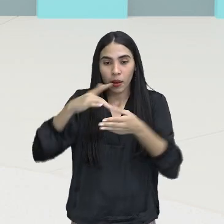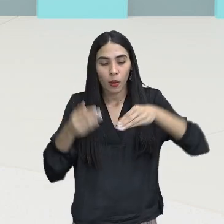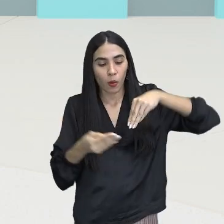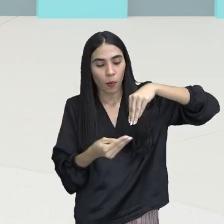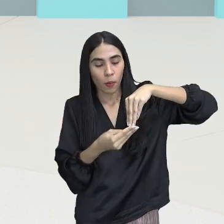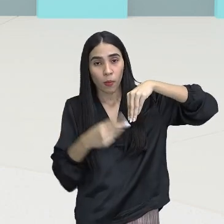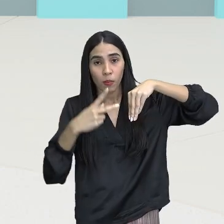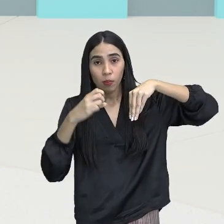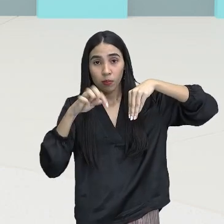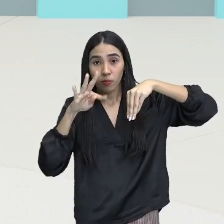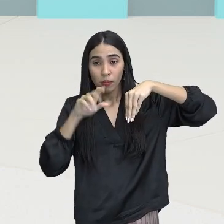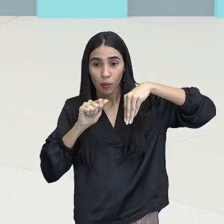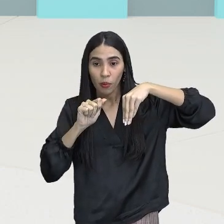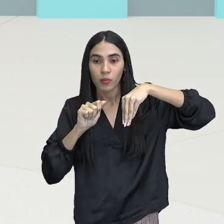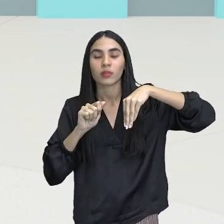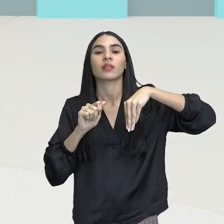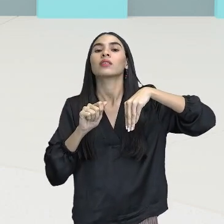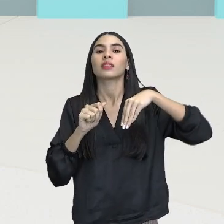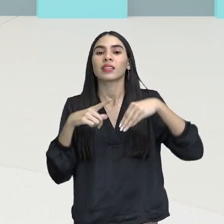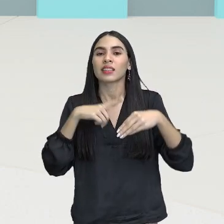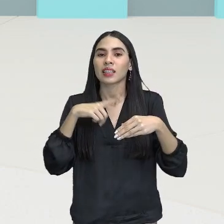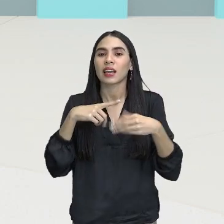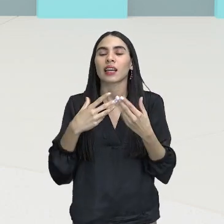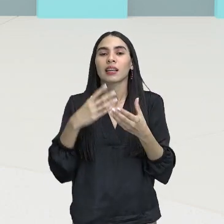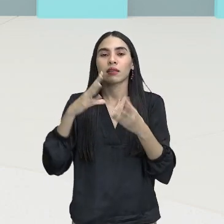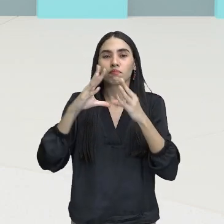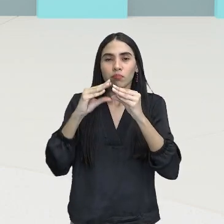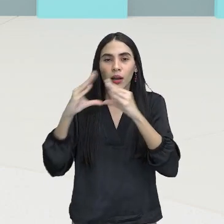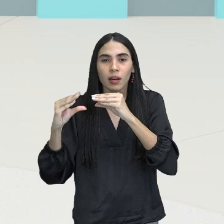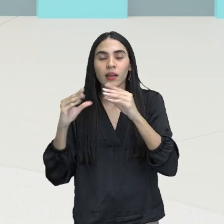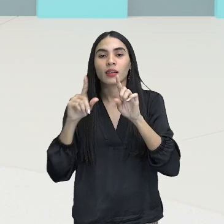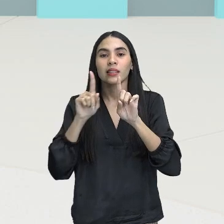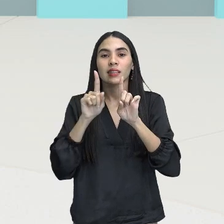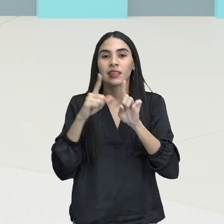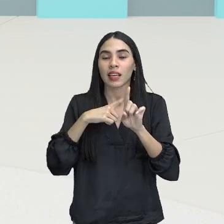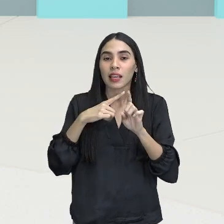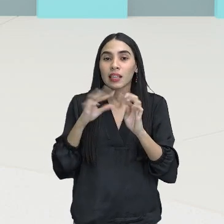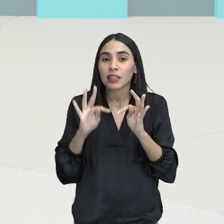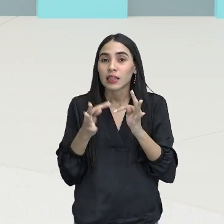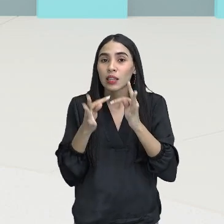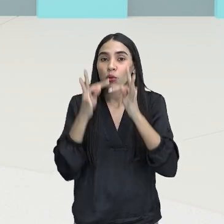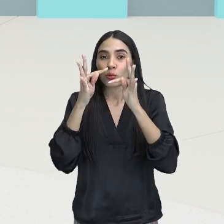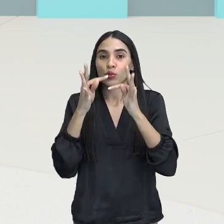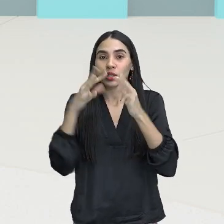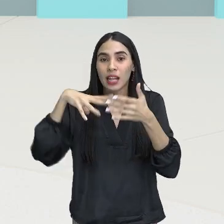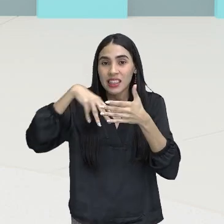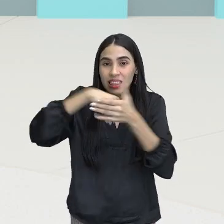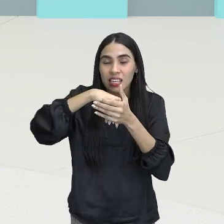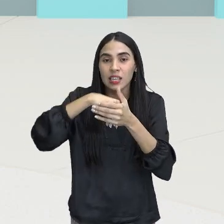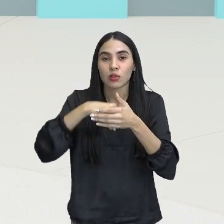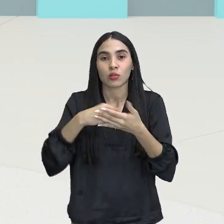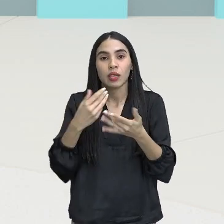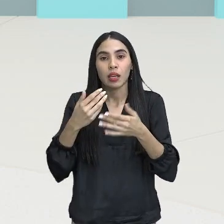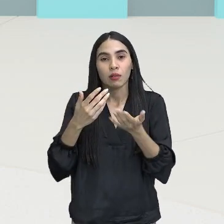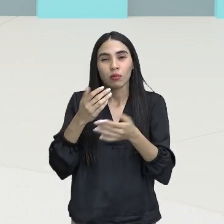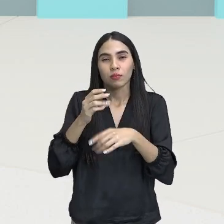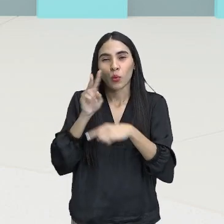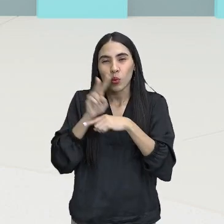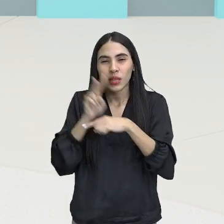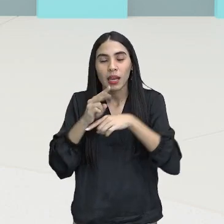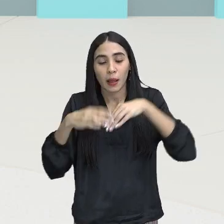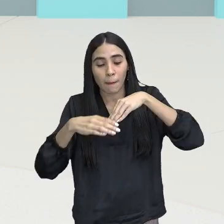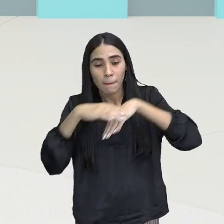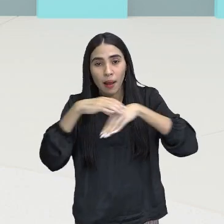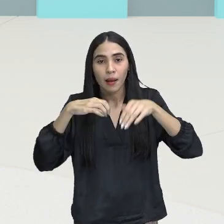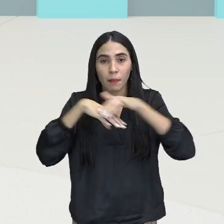dia, muitas têm todo um conforto, tem uma tecnologia por dentro, um cuidado com os pés. Quando falamos também